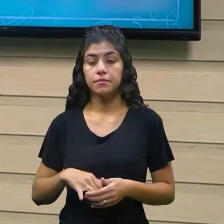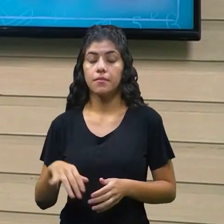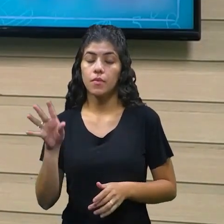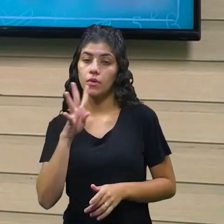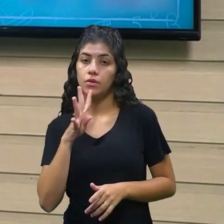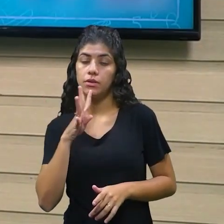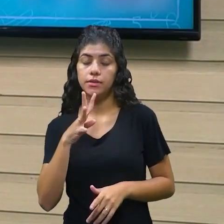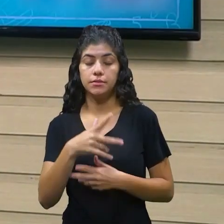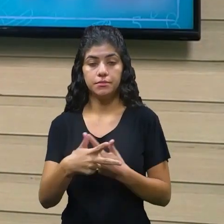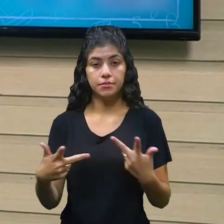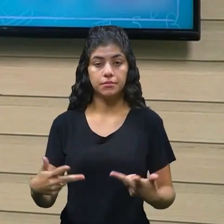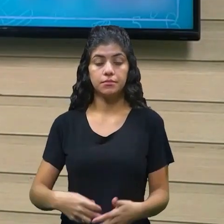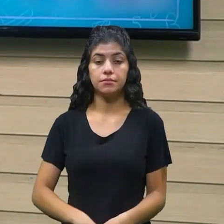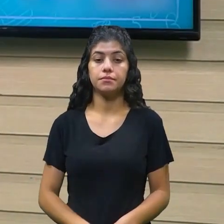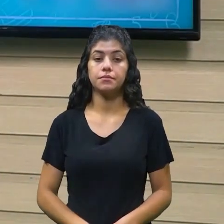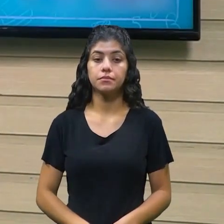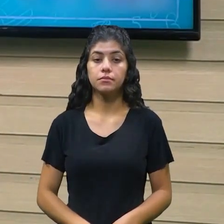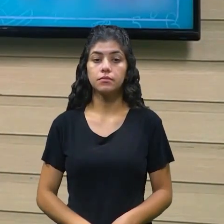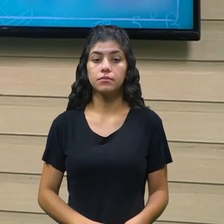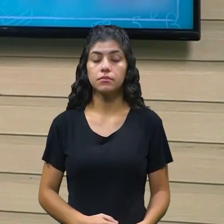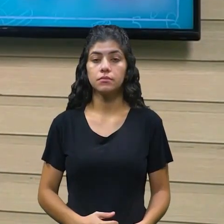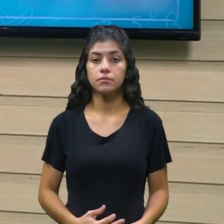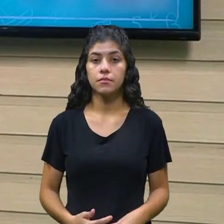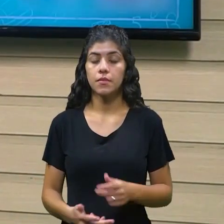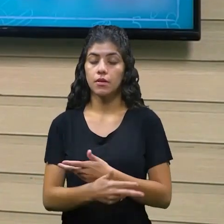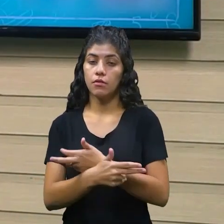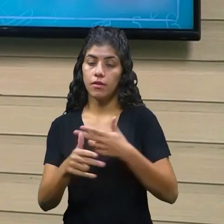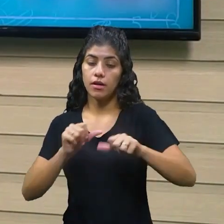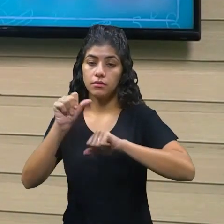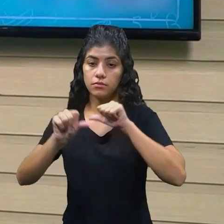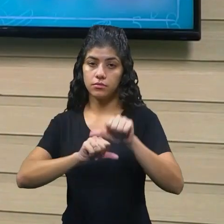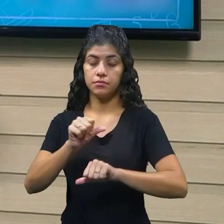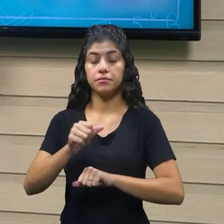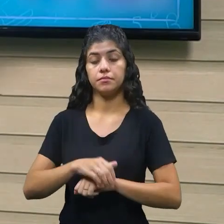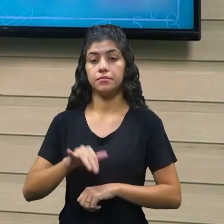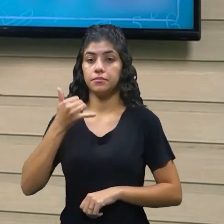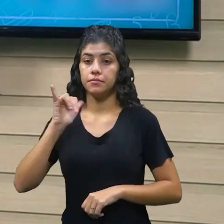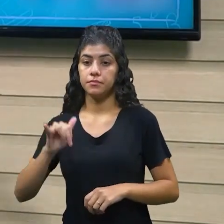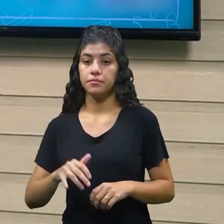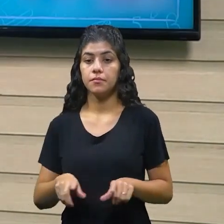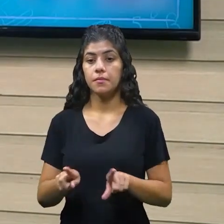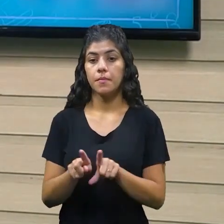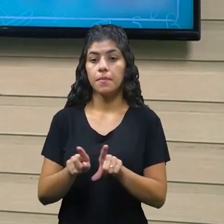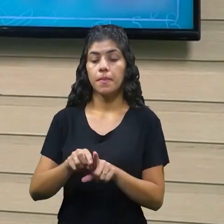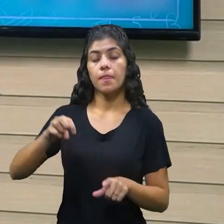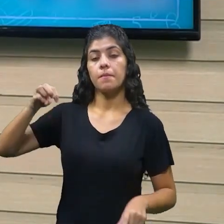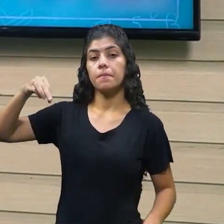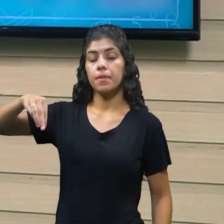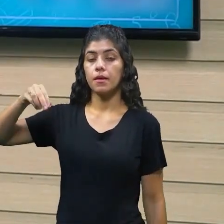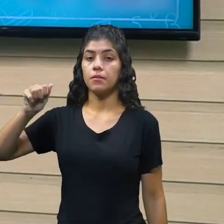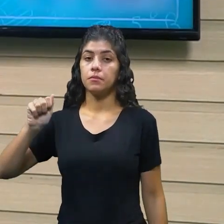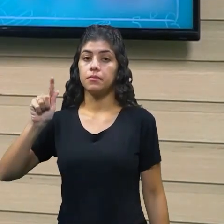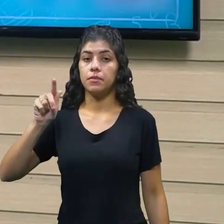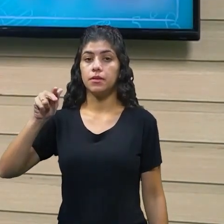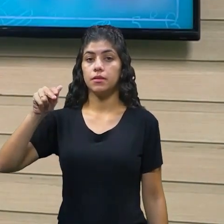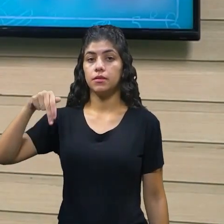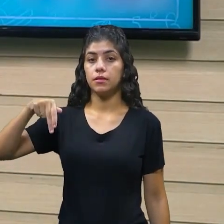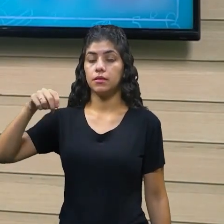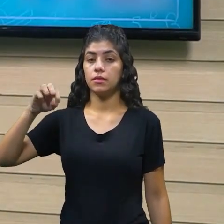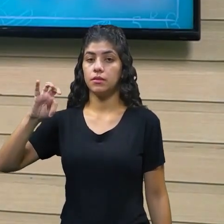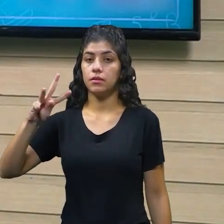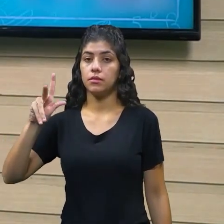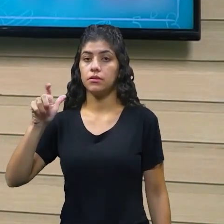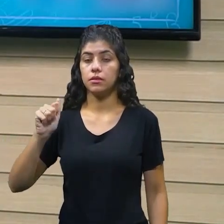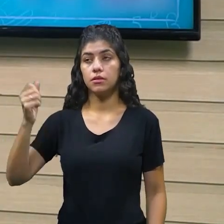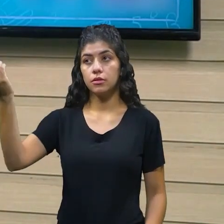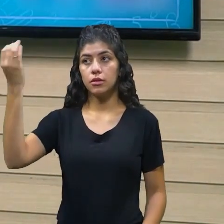comum, né? A mais utilizada, que se transforma em diversos tipos de energia. E energia do tipo magnética, a gente tem solar também, né? Se a gente